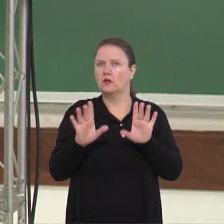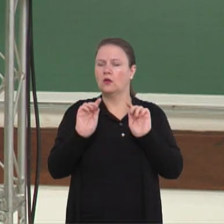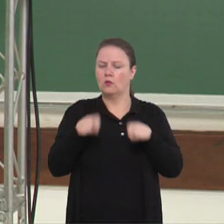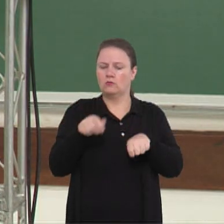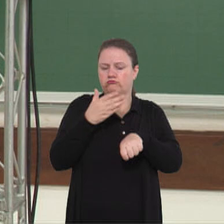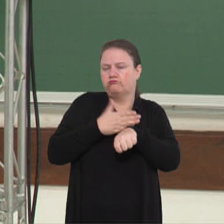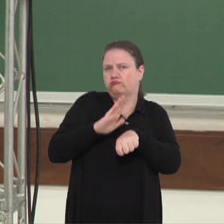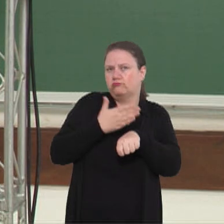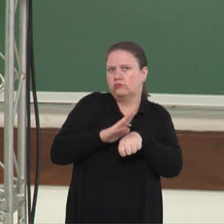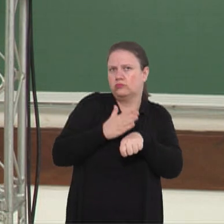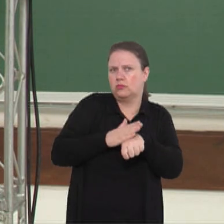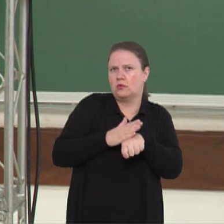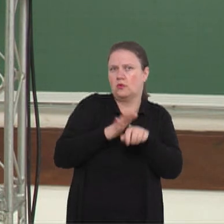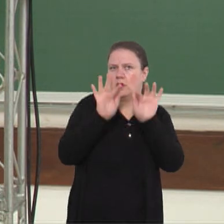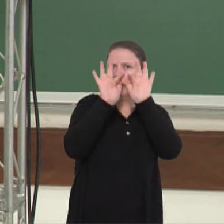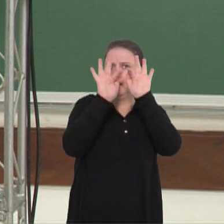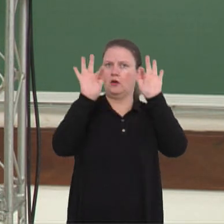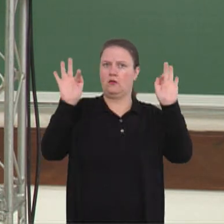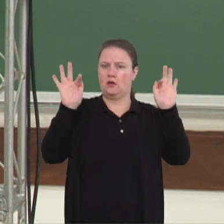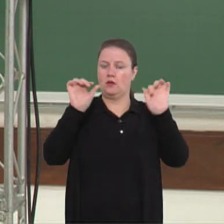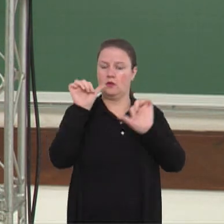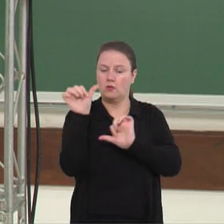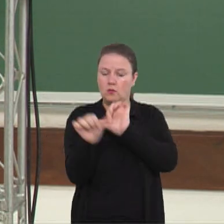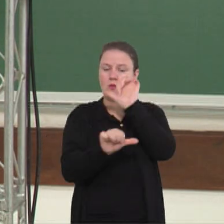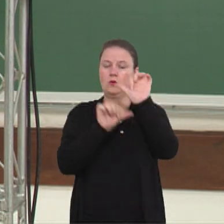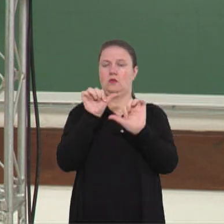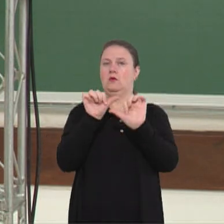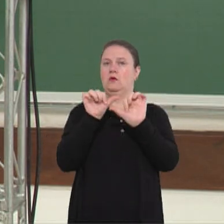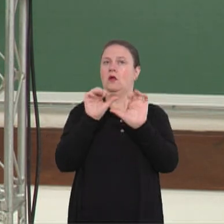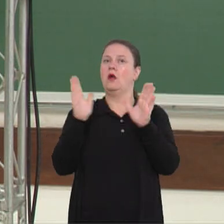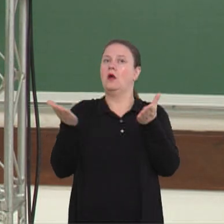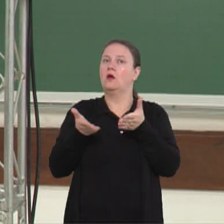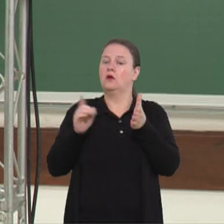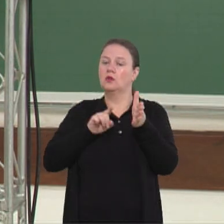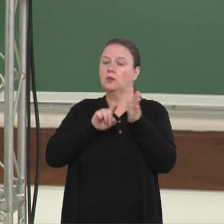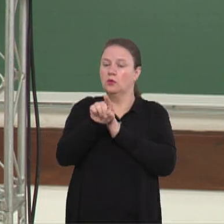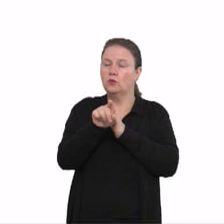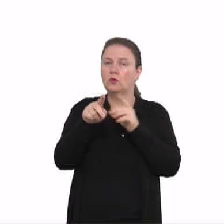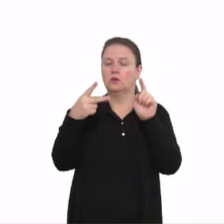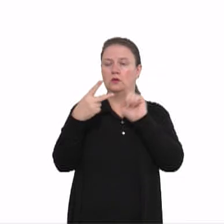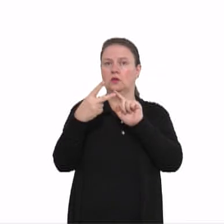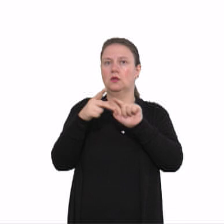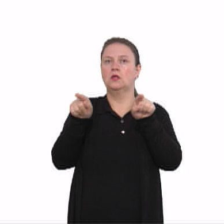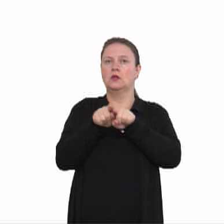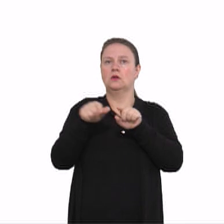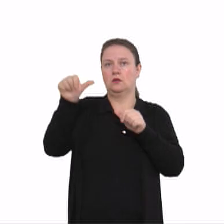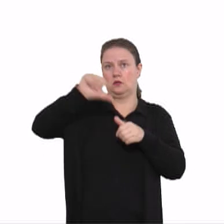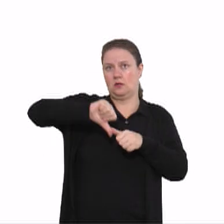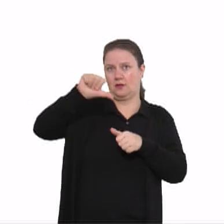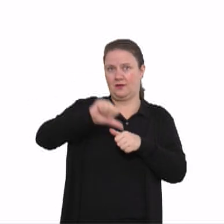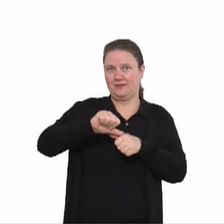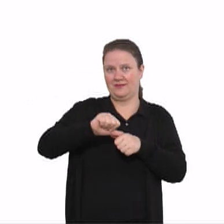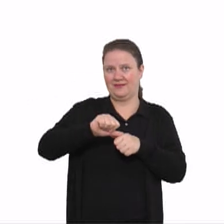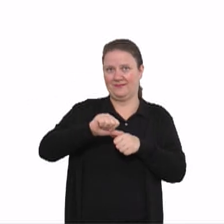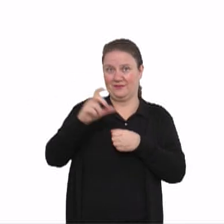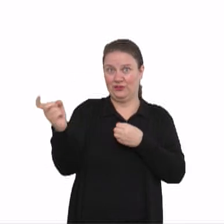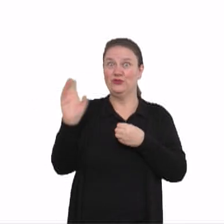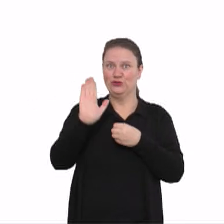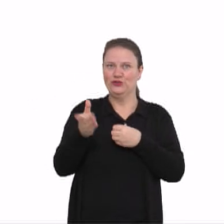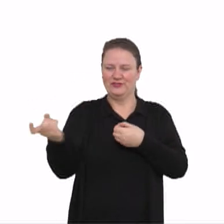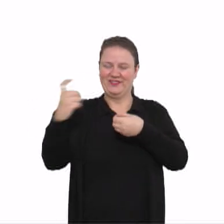passar a fala do do garfield para pergunta e para negativa vamos lá e